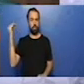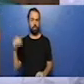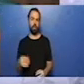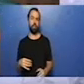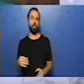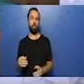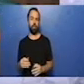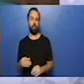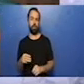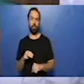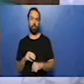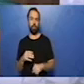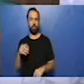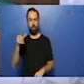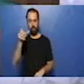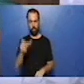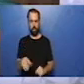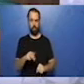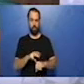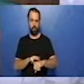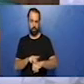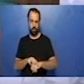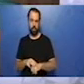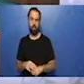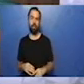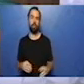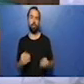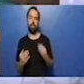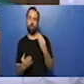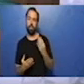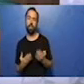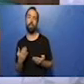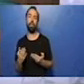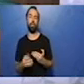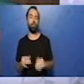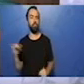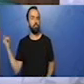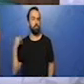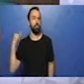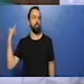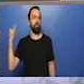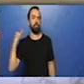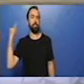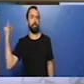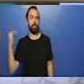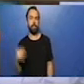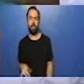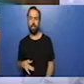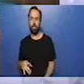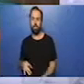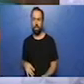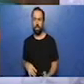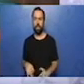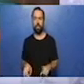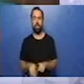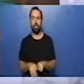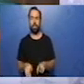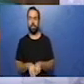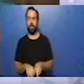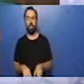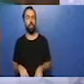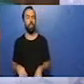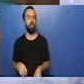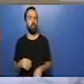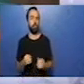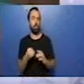doente sempre é importante, porque se não houver doente, não tem foco de transmissão da doença. E um outro aspecto da doença de